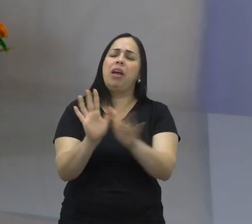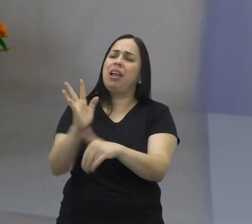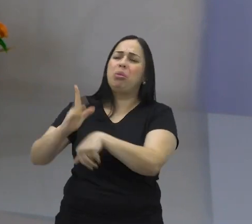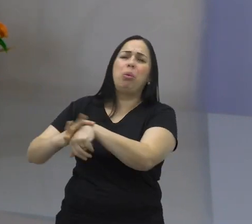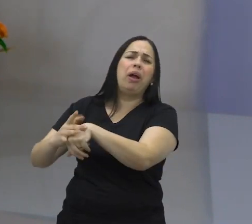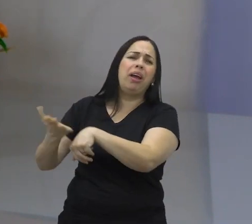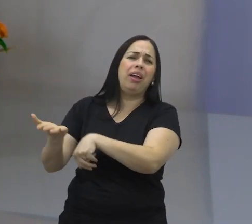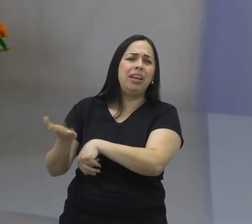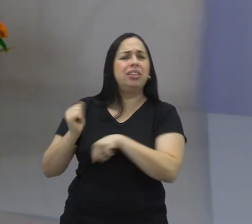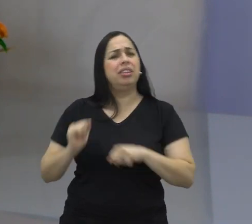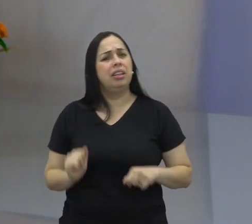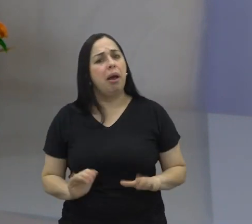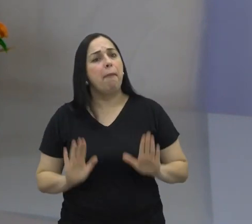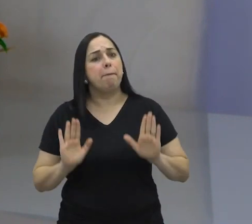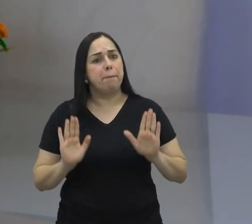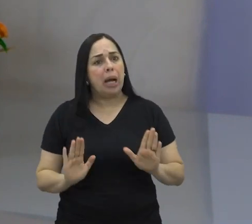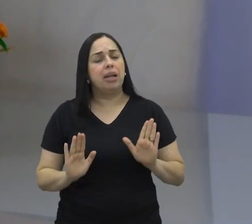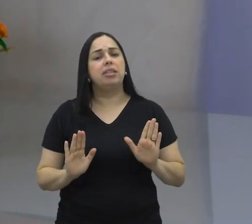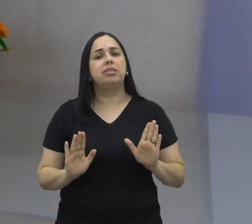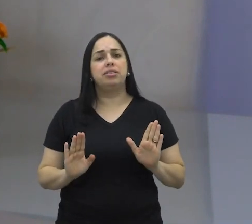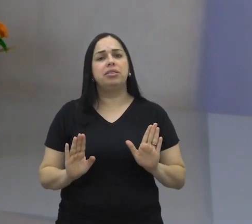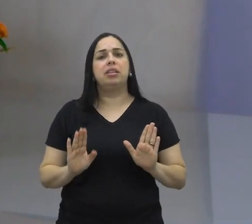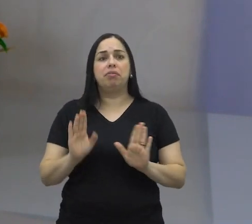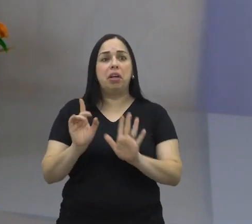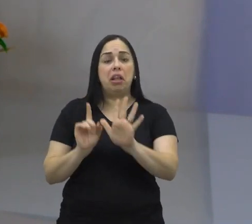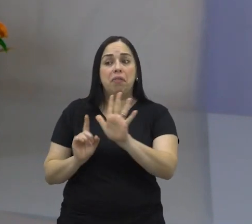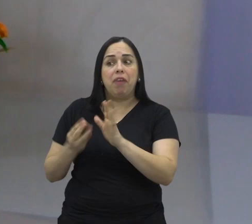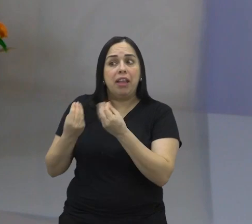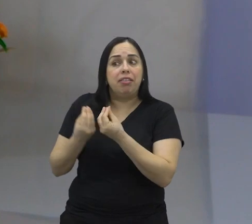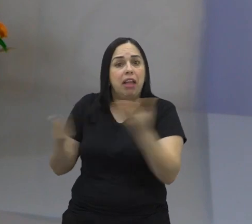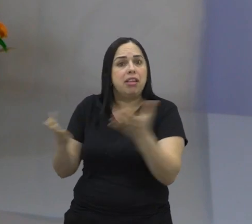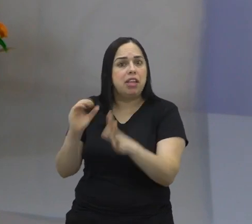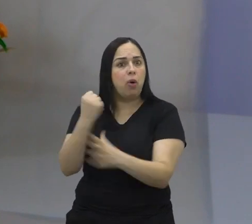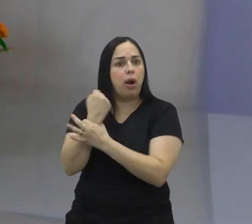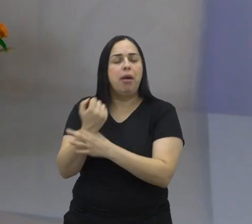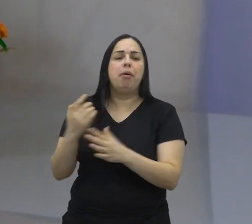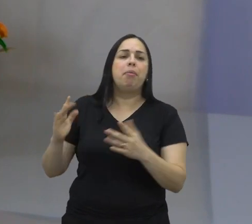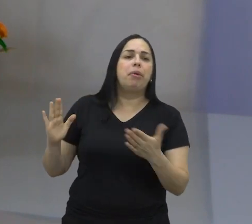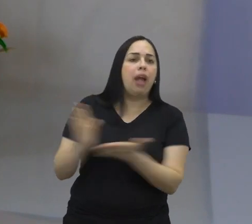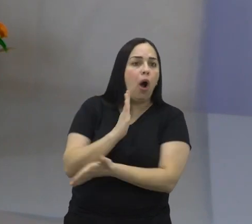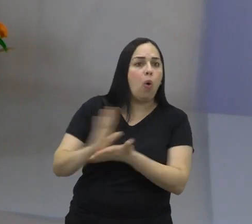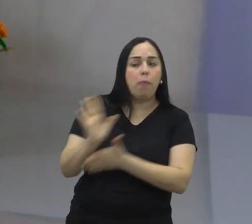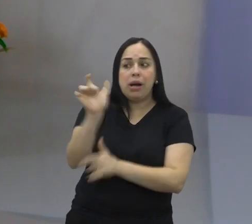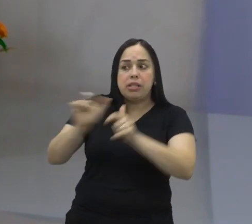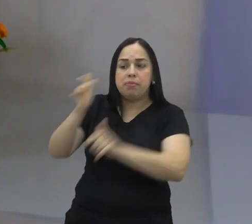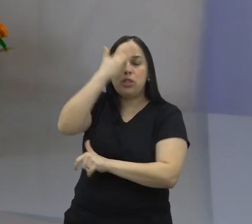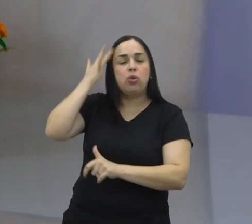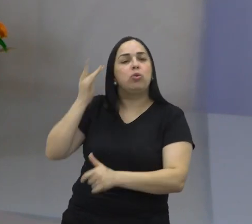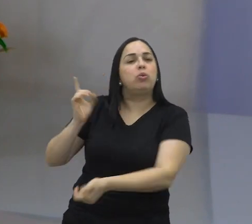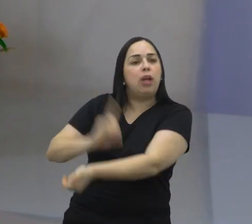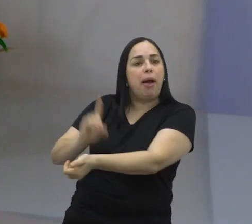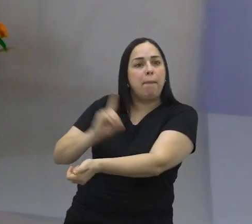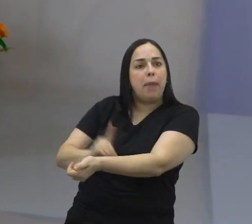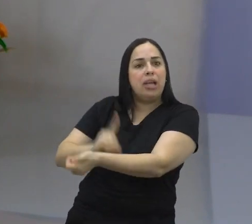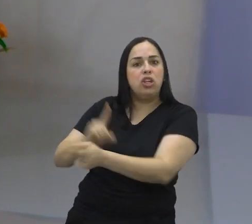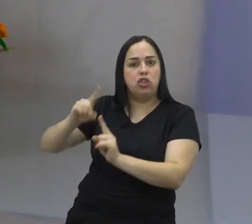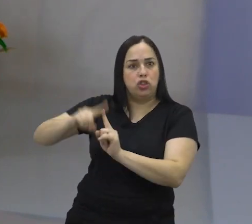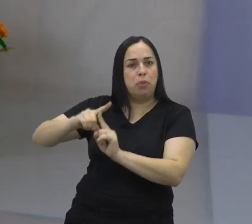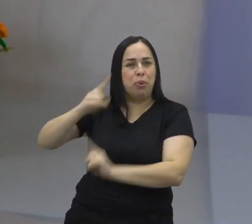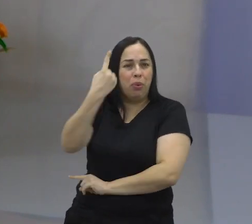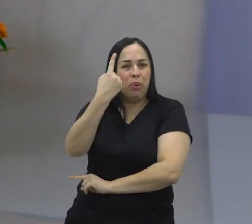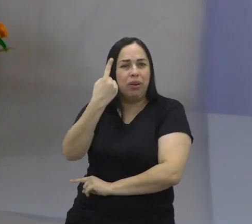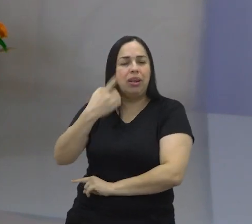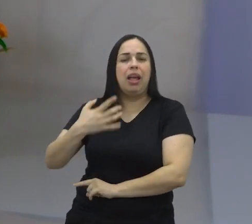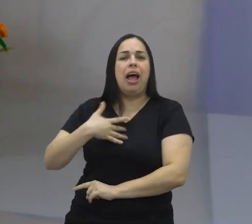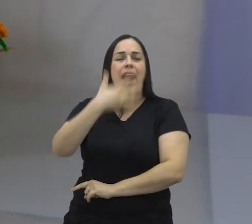né, mas, assim, vai trazer muita segurança, porque muitos diabéticos tipo 1, inclusive, eu já ouvi